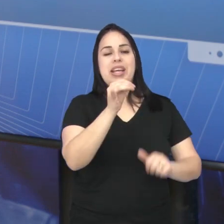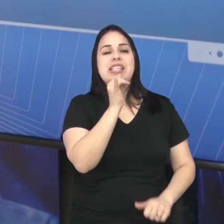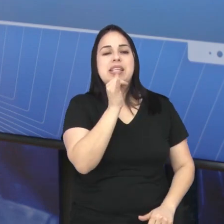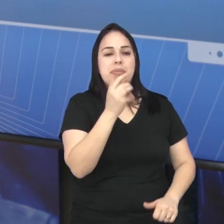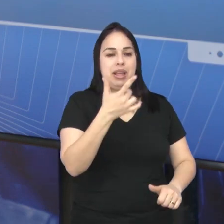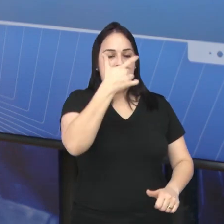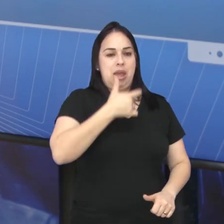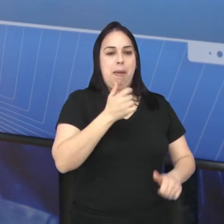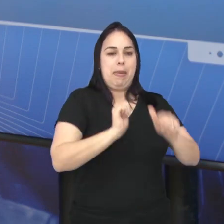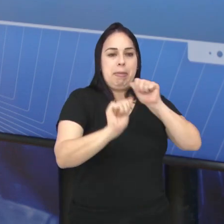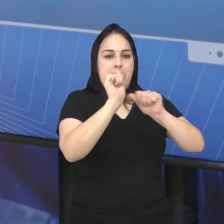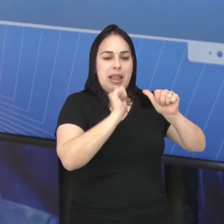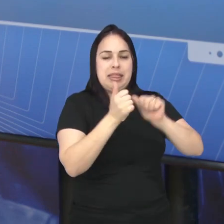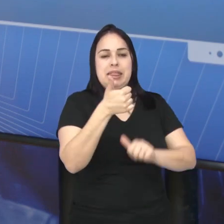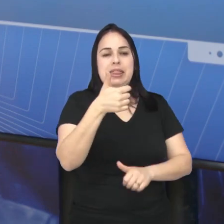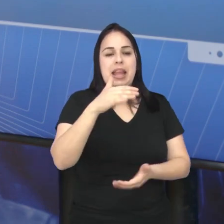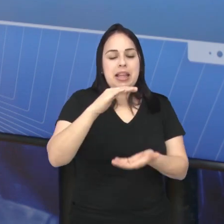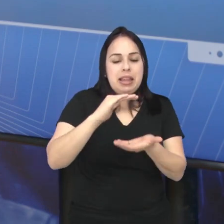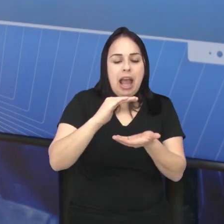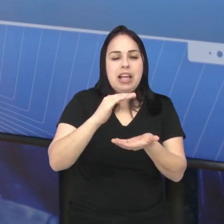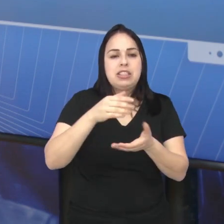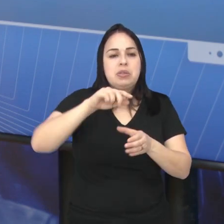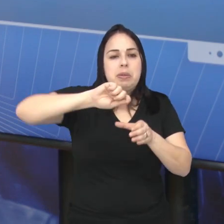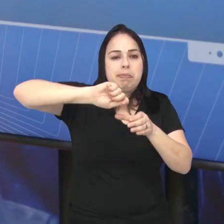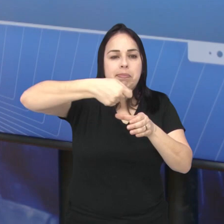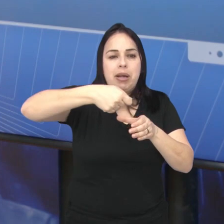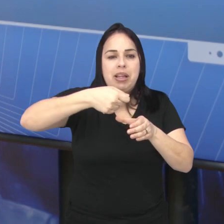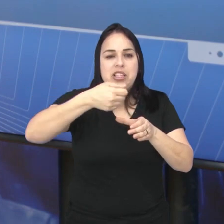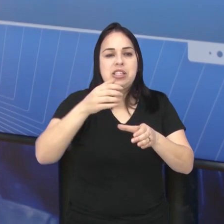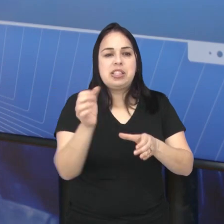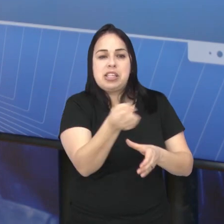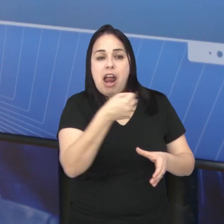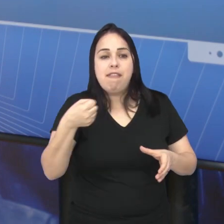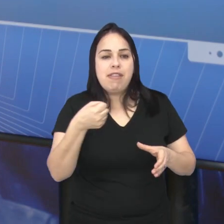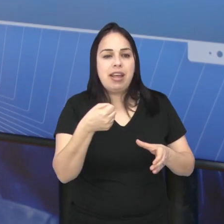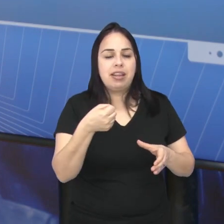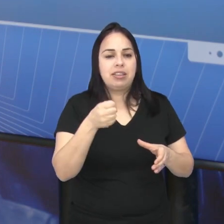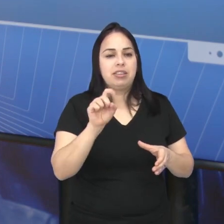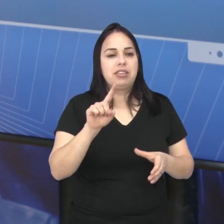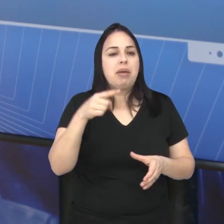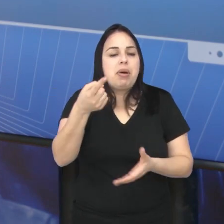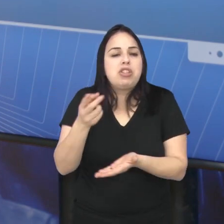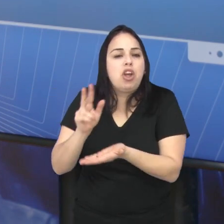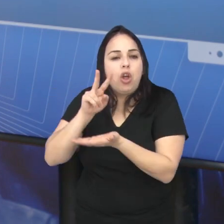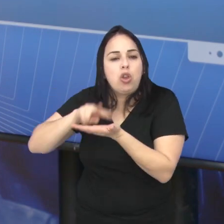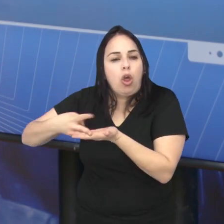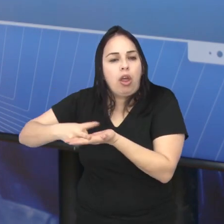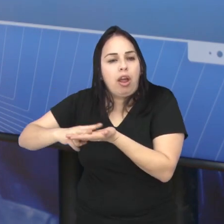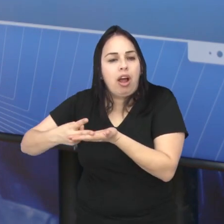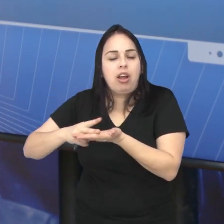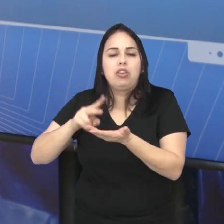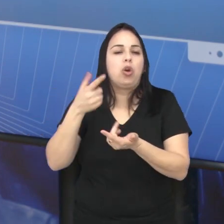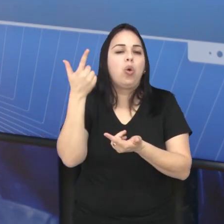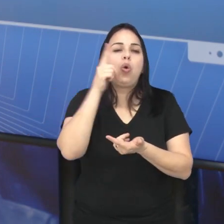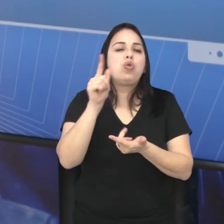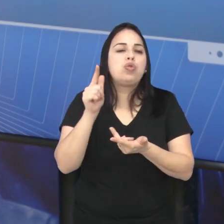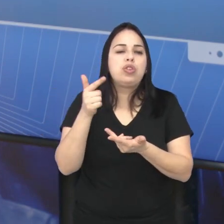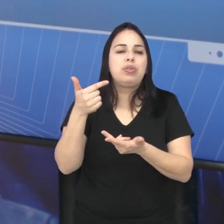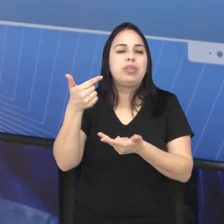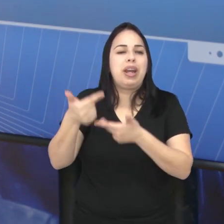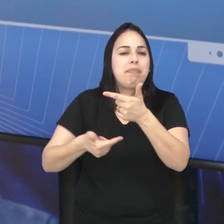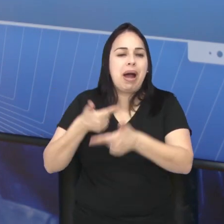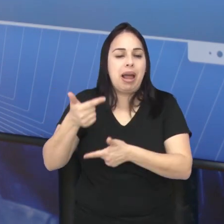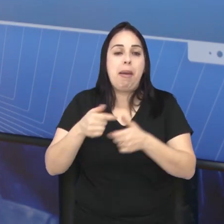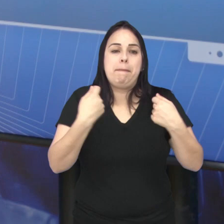bebo todos os dias, né? 10 latinhas de cerveja por dia, eu não consigo dormir, ou eu não consigo